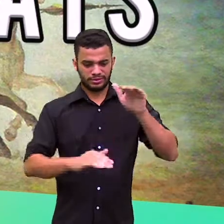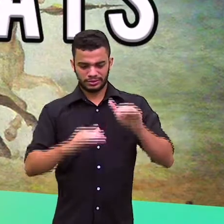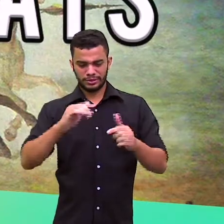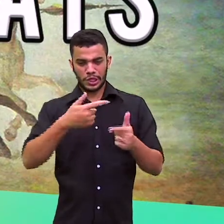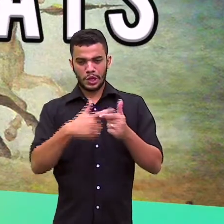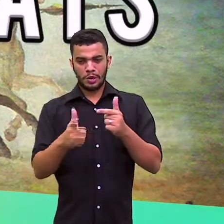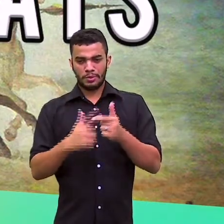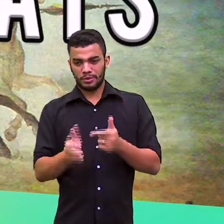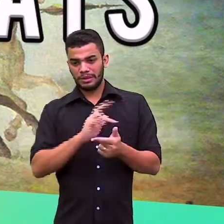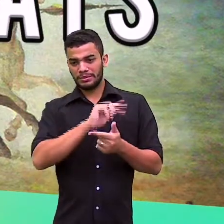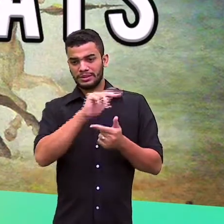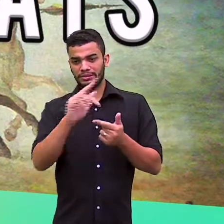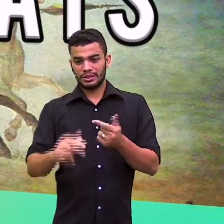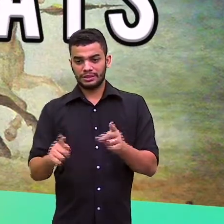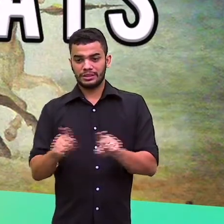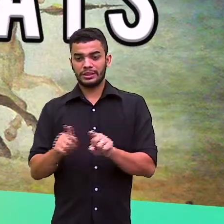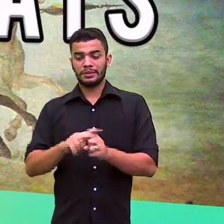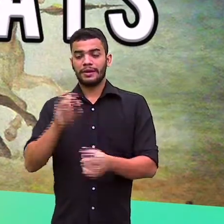governante unificador,